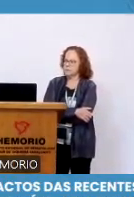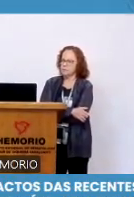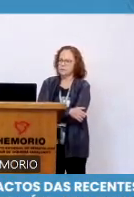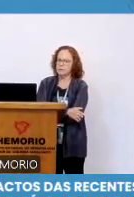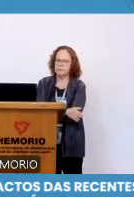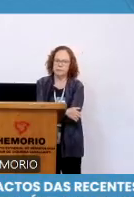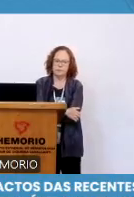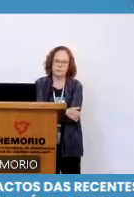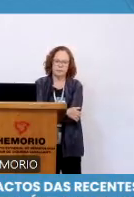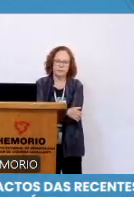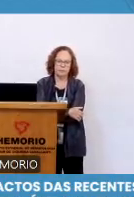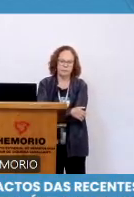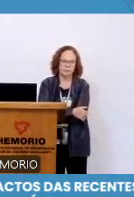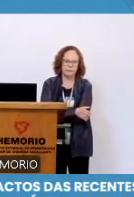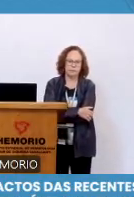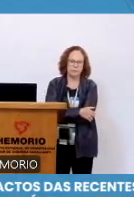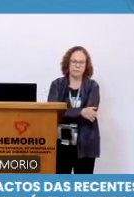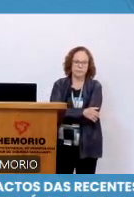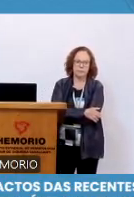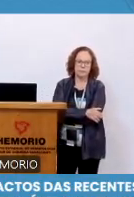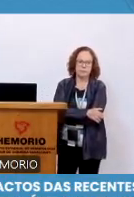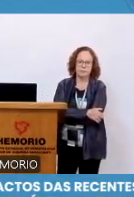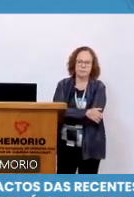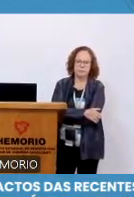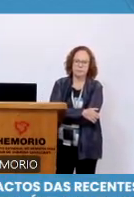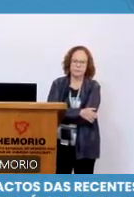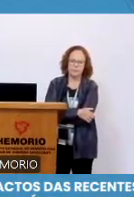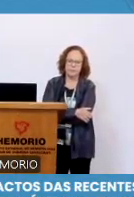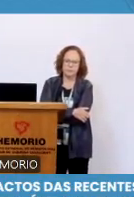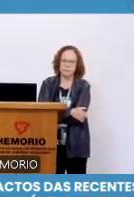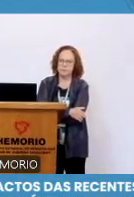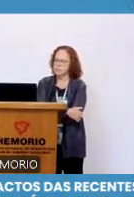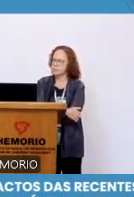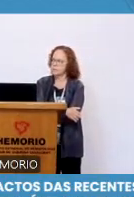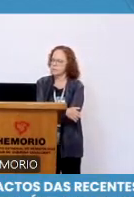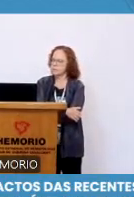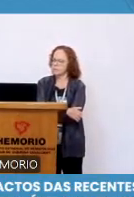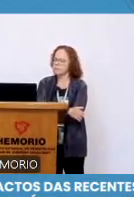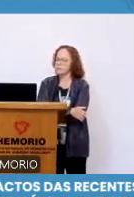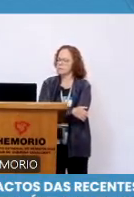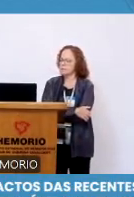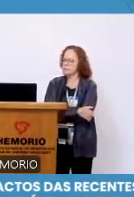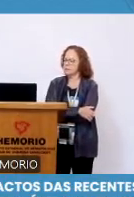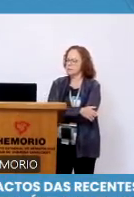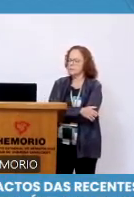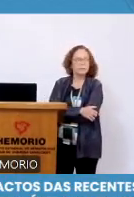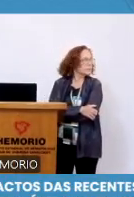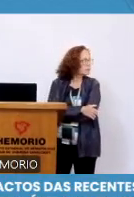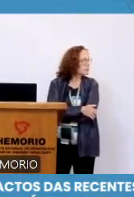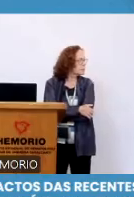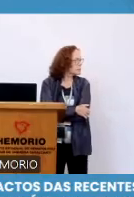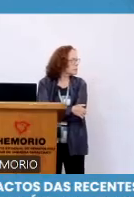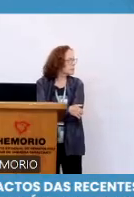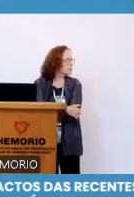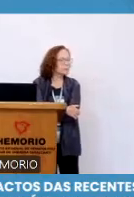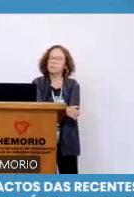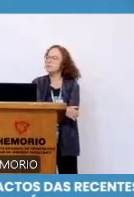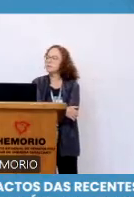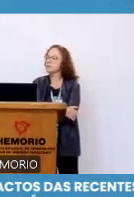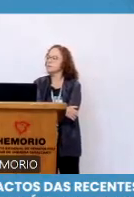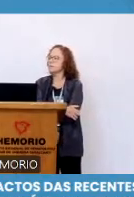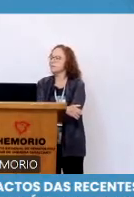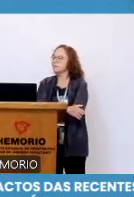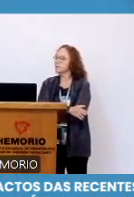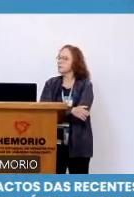dentro daquela profissão do seu conselho. E muitas vezes não estão com o seu conselho em dia. Ou às vezes